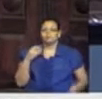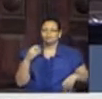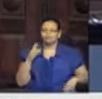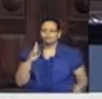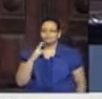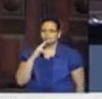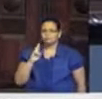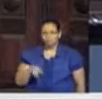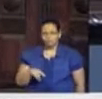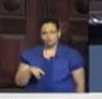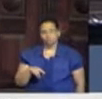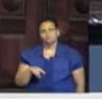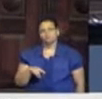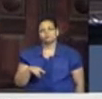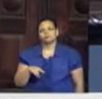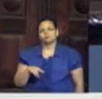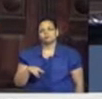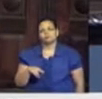razão,